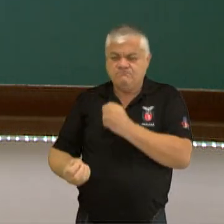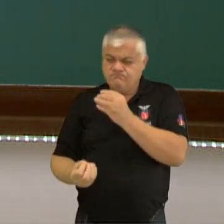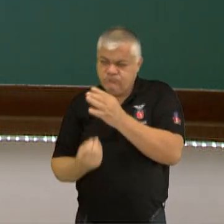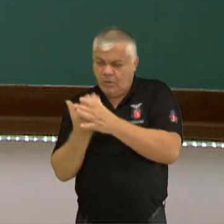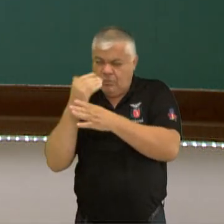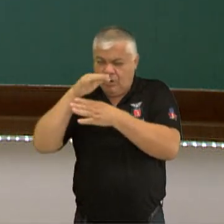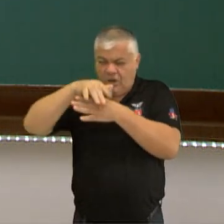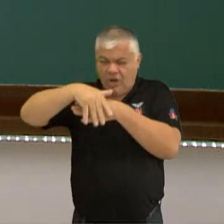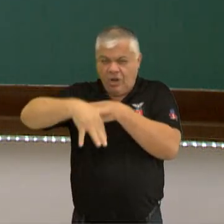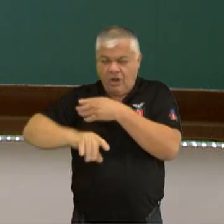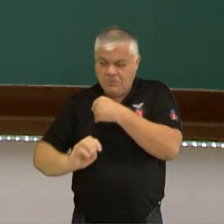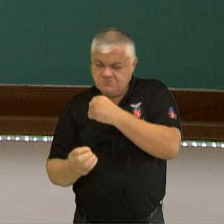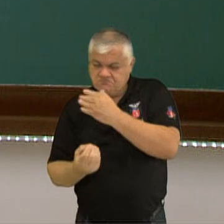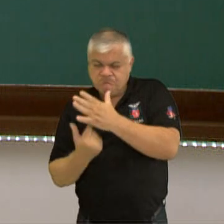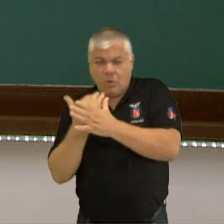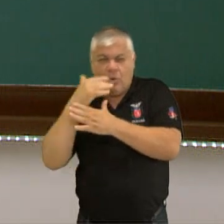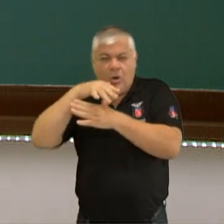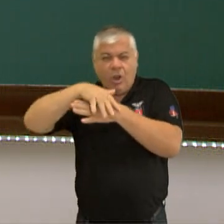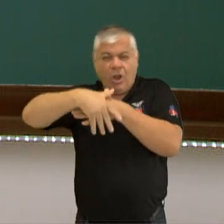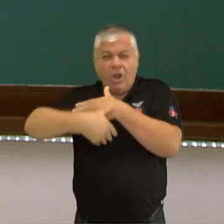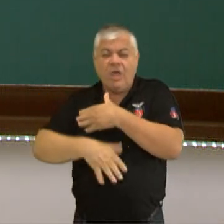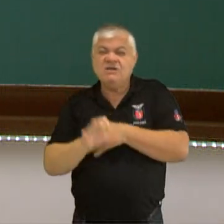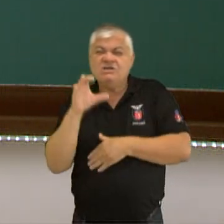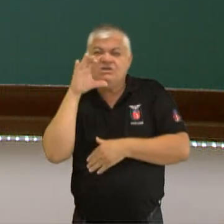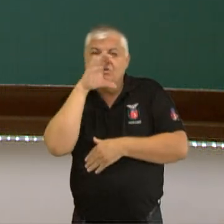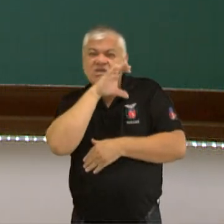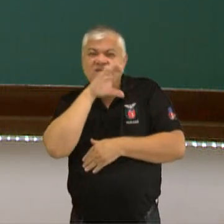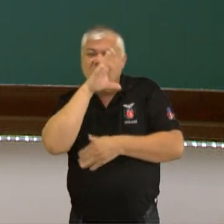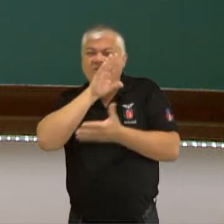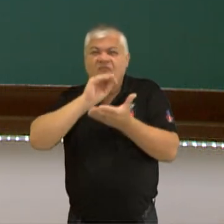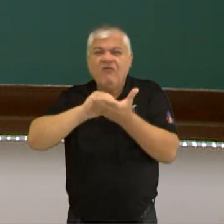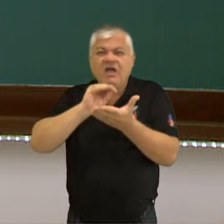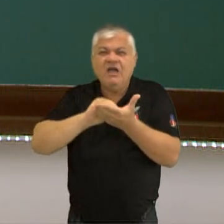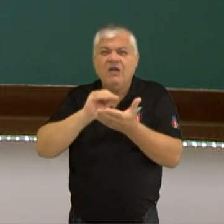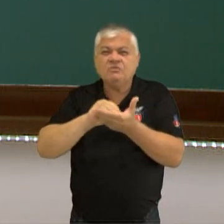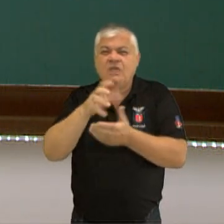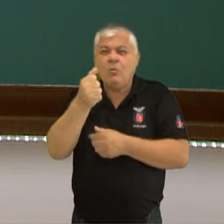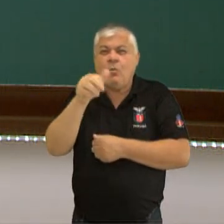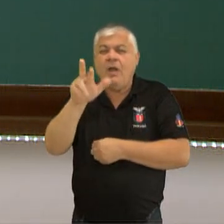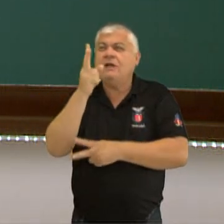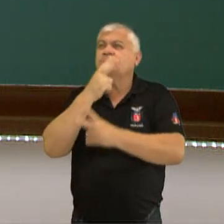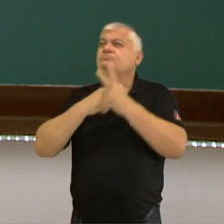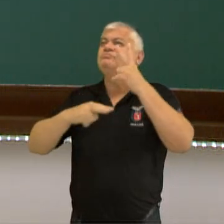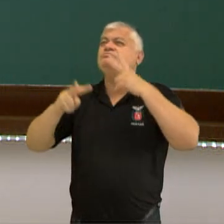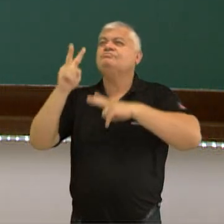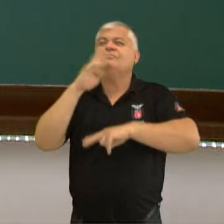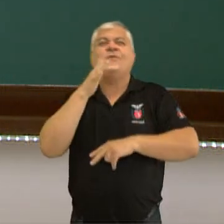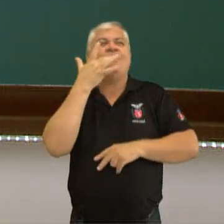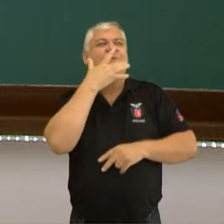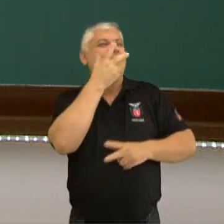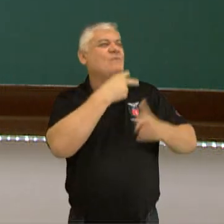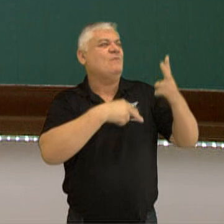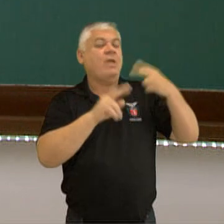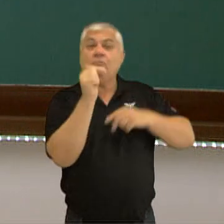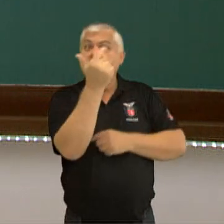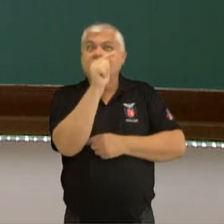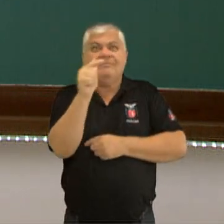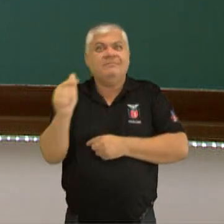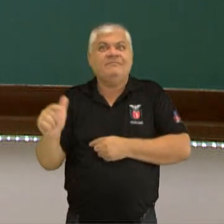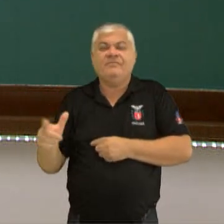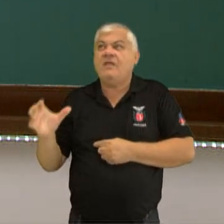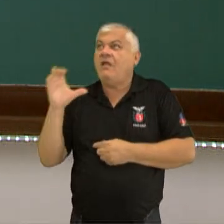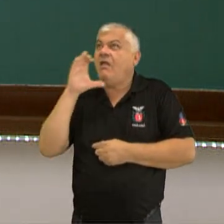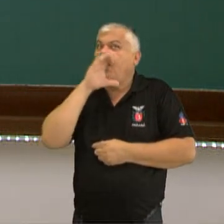entrando em erupção, muito quente, a ausência de uma atmosfera como nós temos atualmente, né, muitas